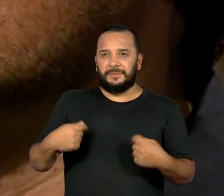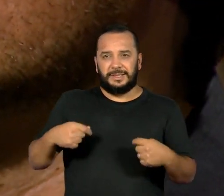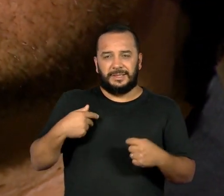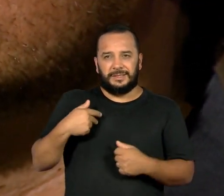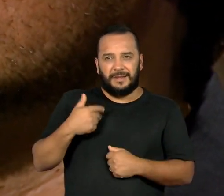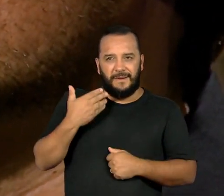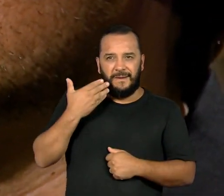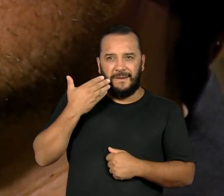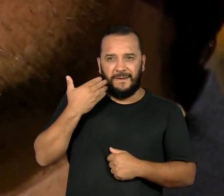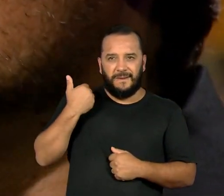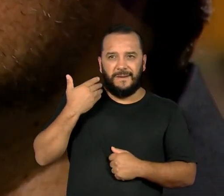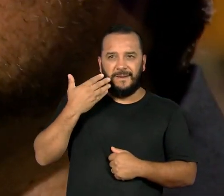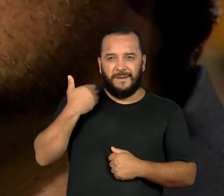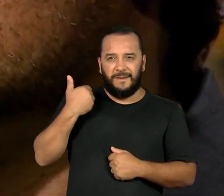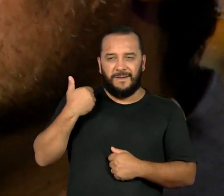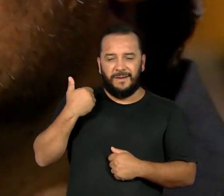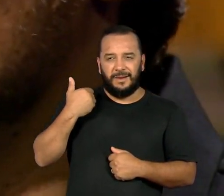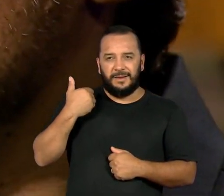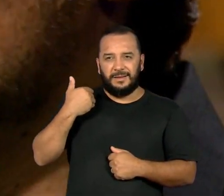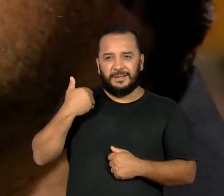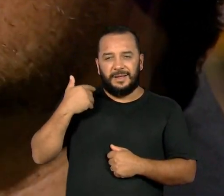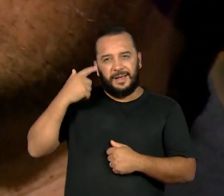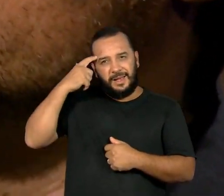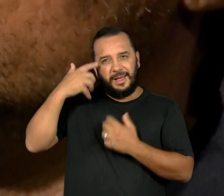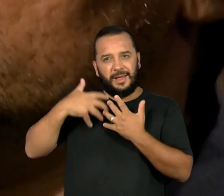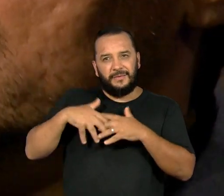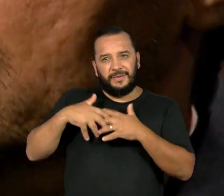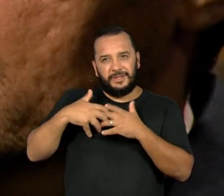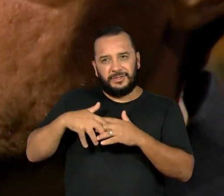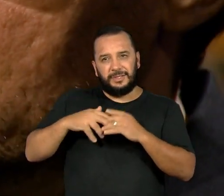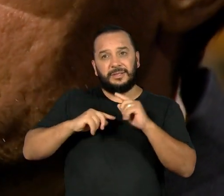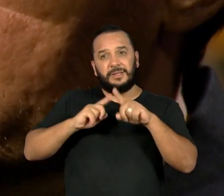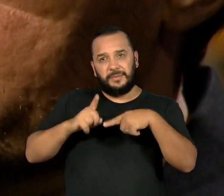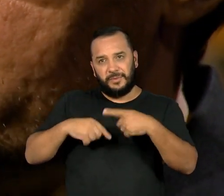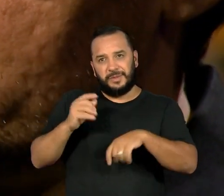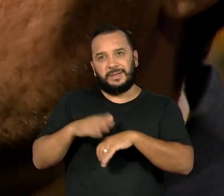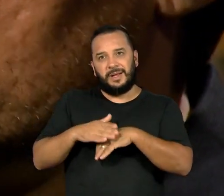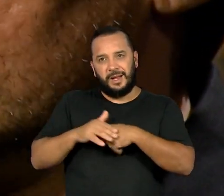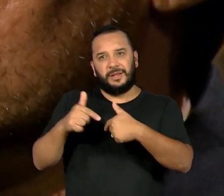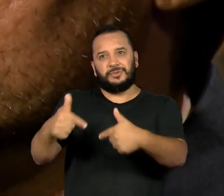absorver, refletir antes de tomar uma atitude.